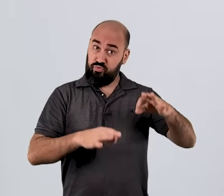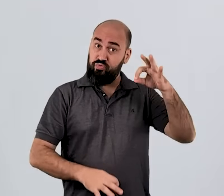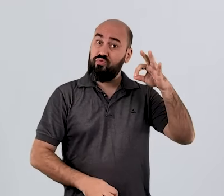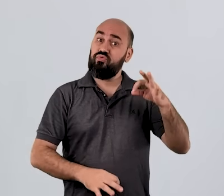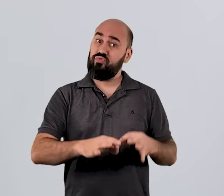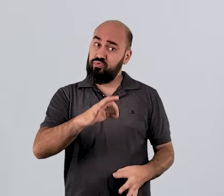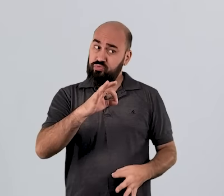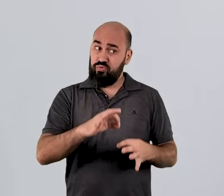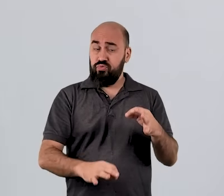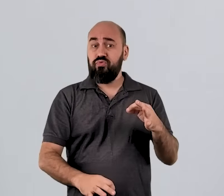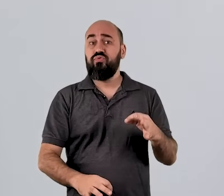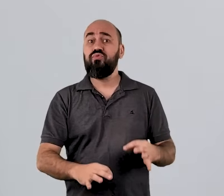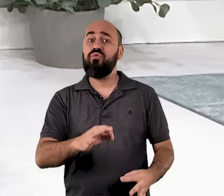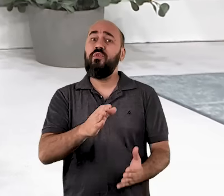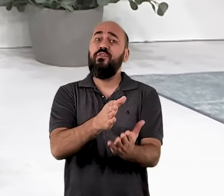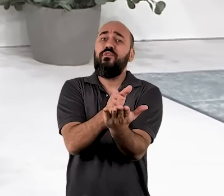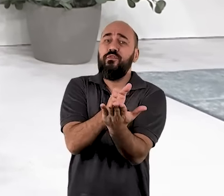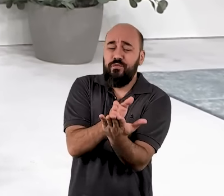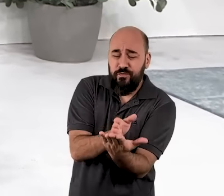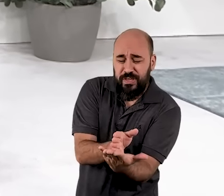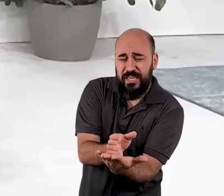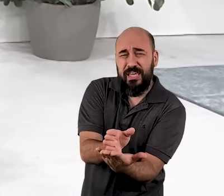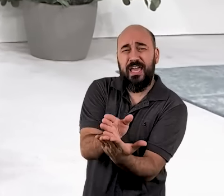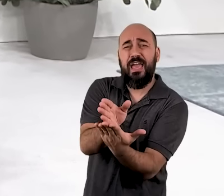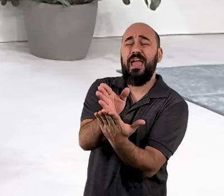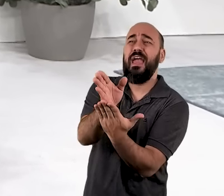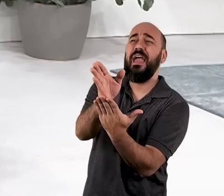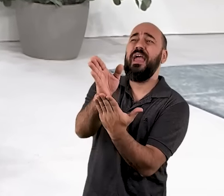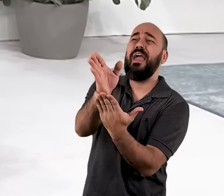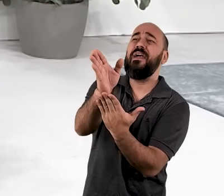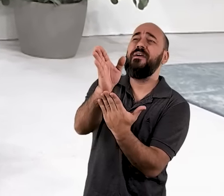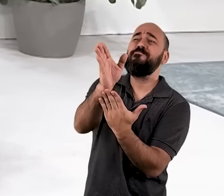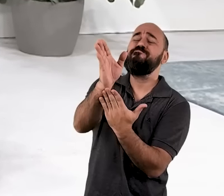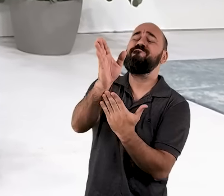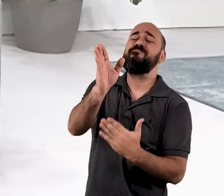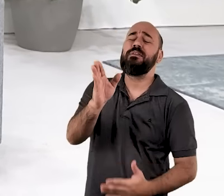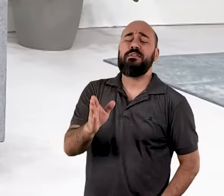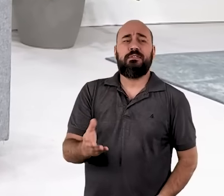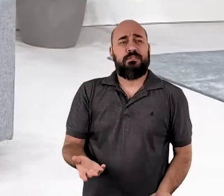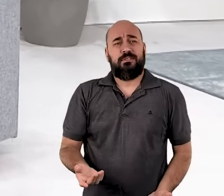fiel até o fim. São